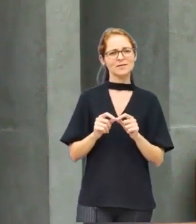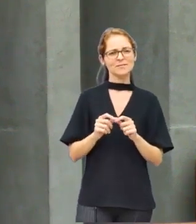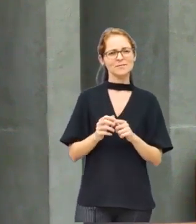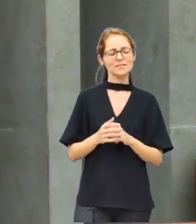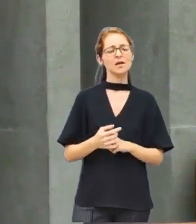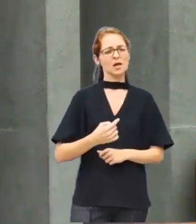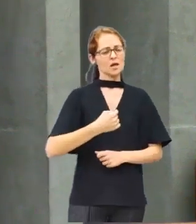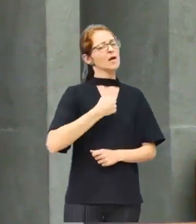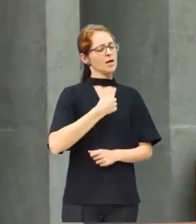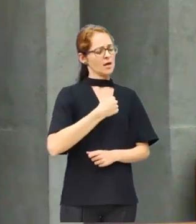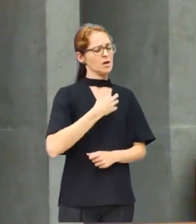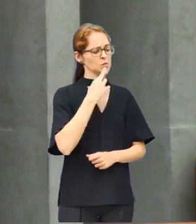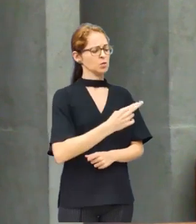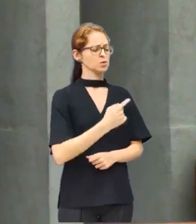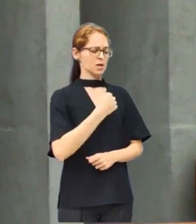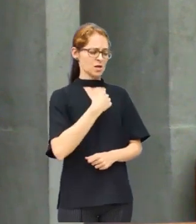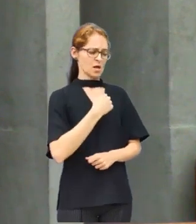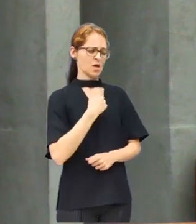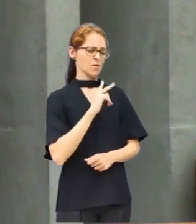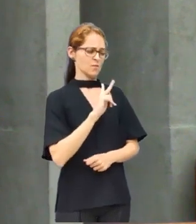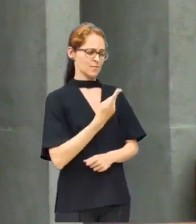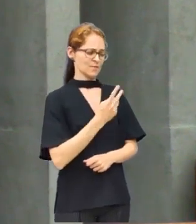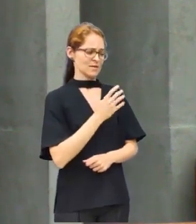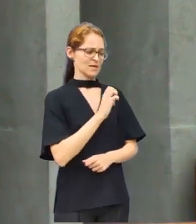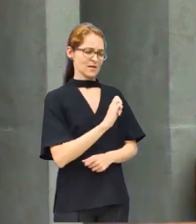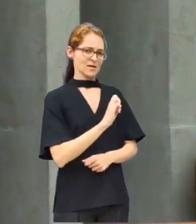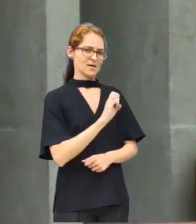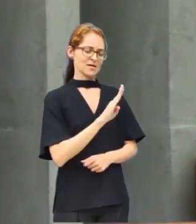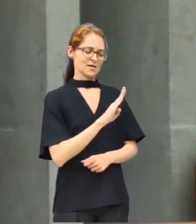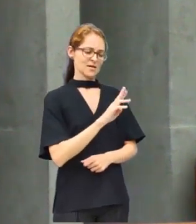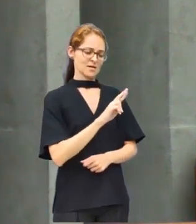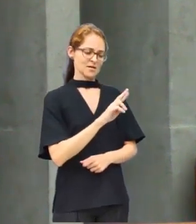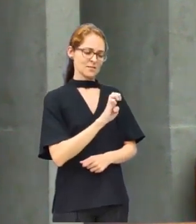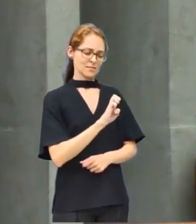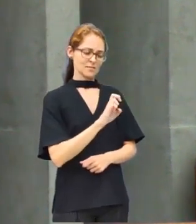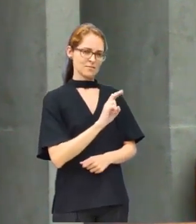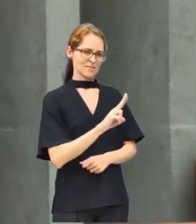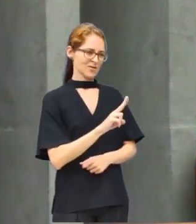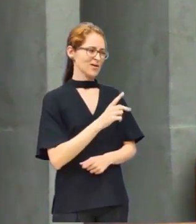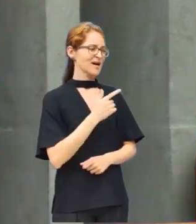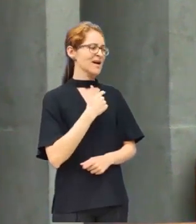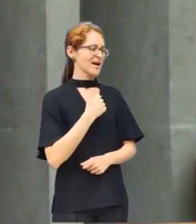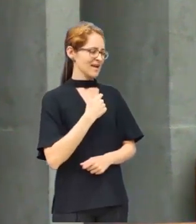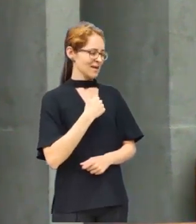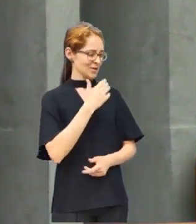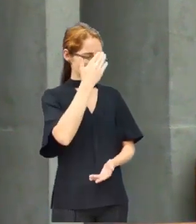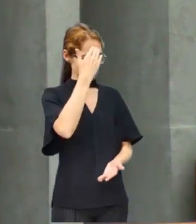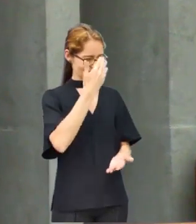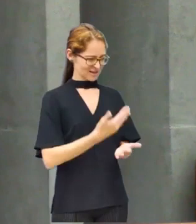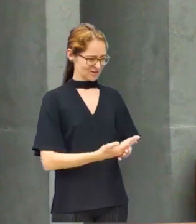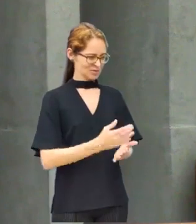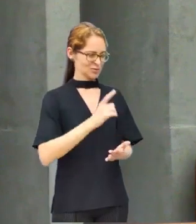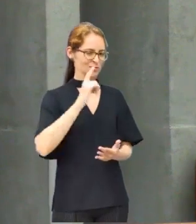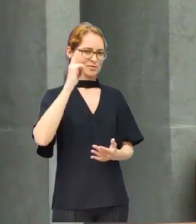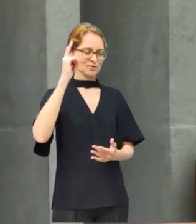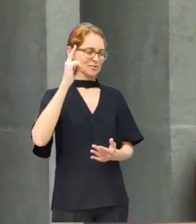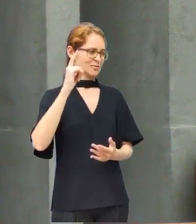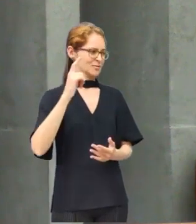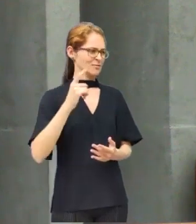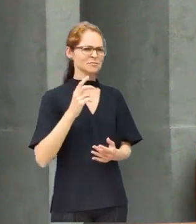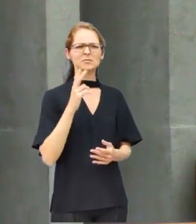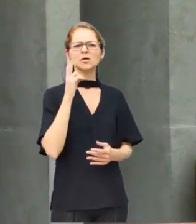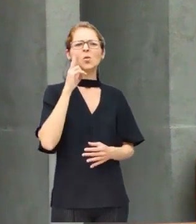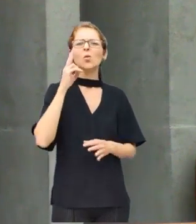ele fala, eu sou hebreu, temo ao Senhor, ou eu adoro ao Senhor. Mas que história é essa de um homem que confessa